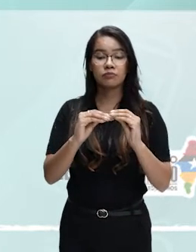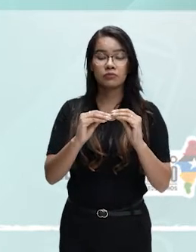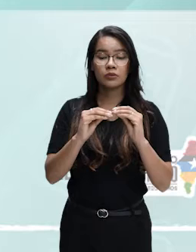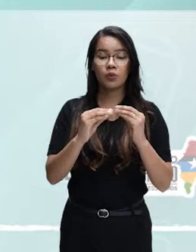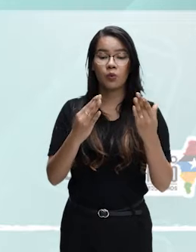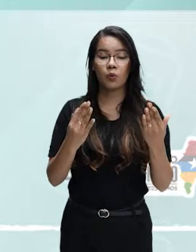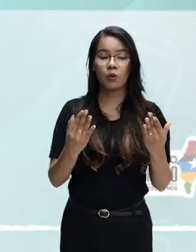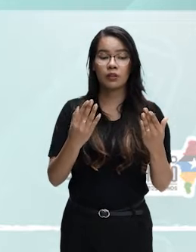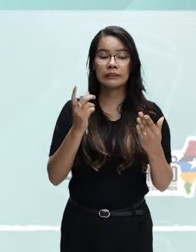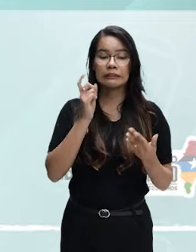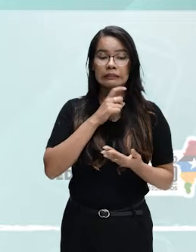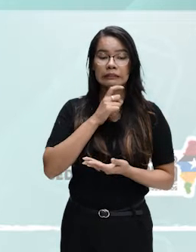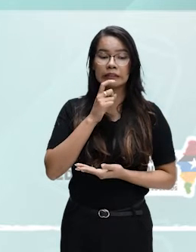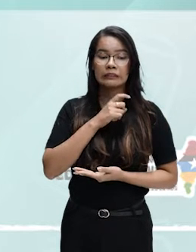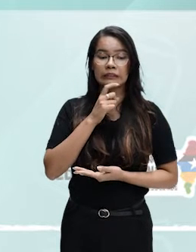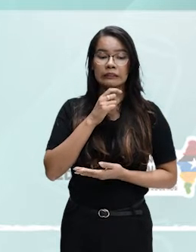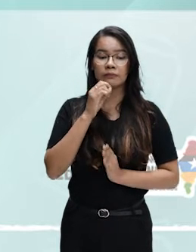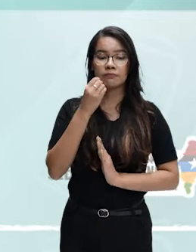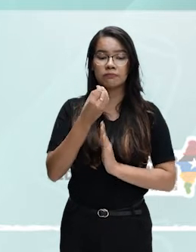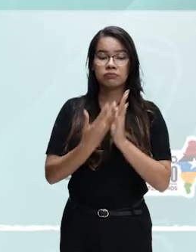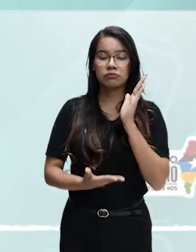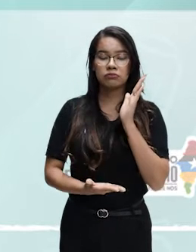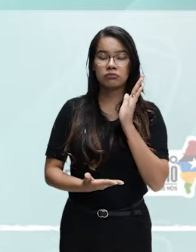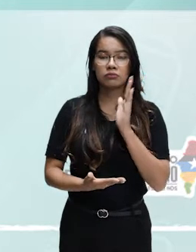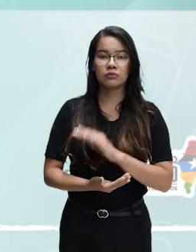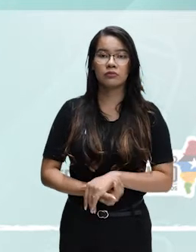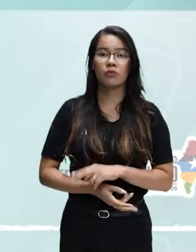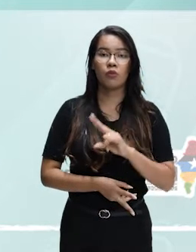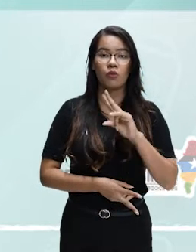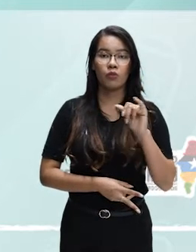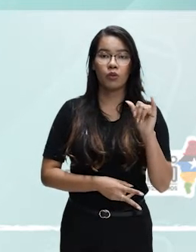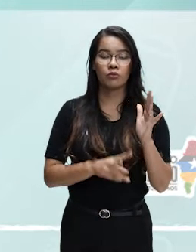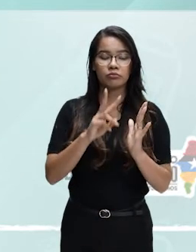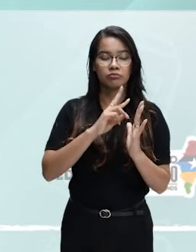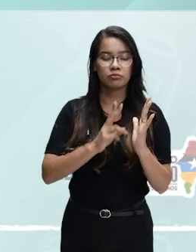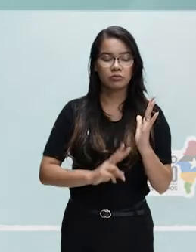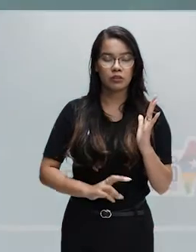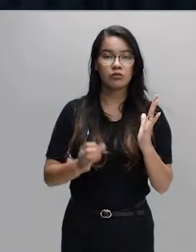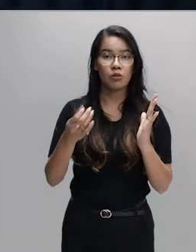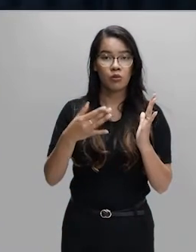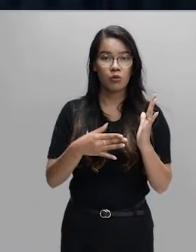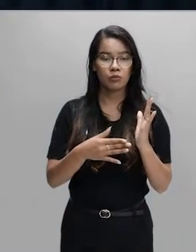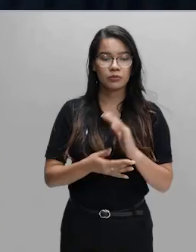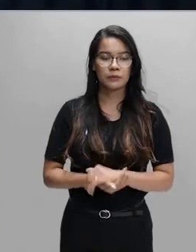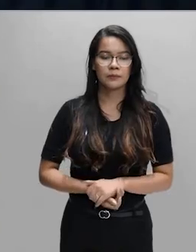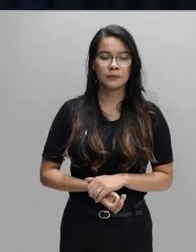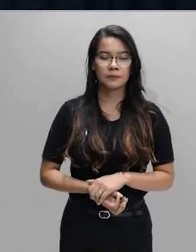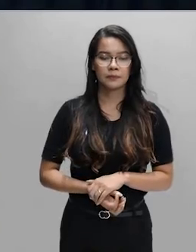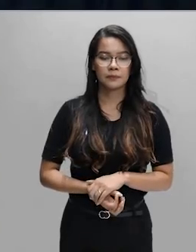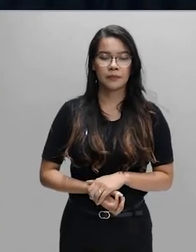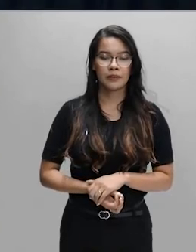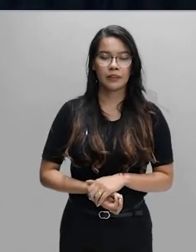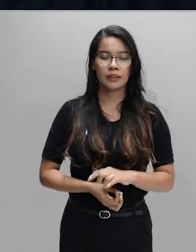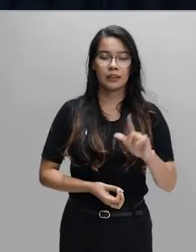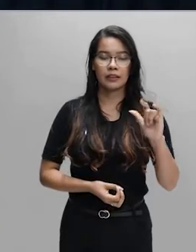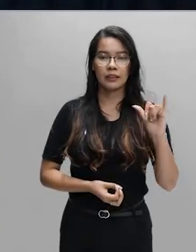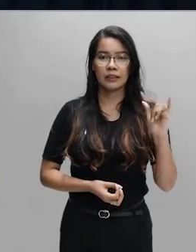valores inferiores a TM. Vou ler mais uma vez essa última frase. Ele liga,